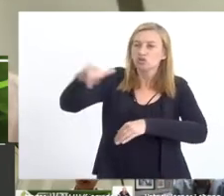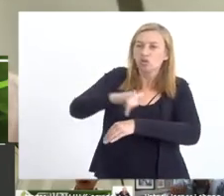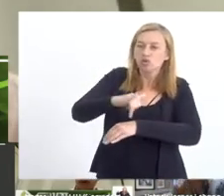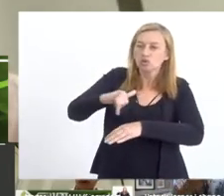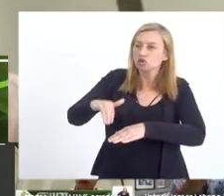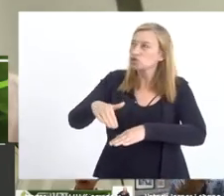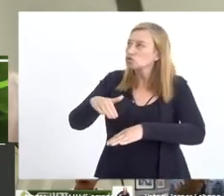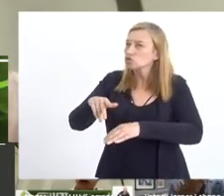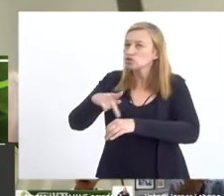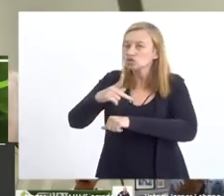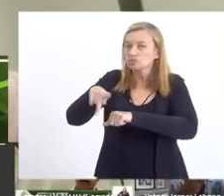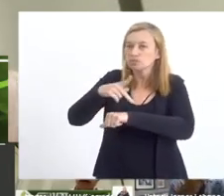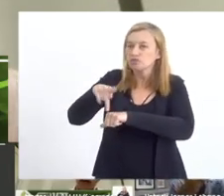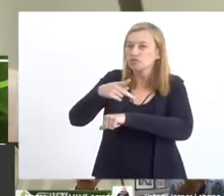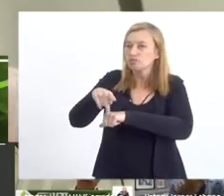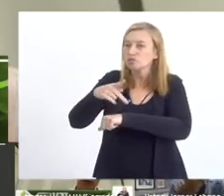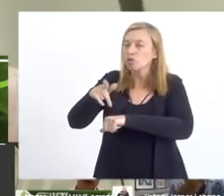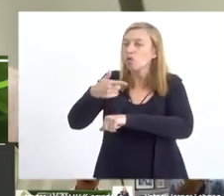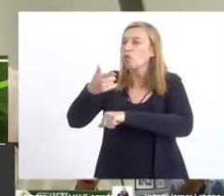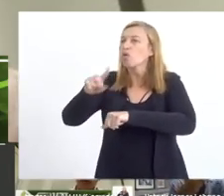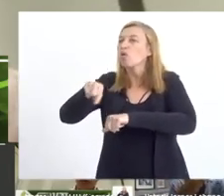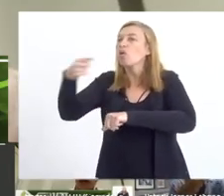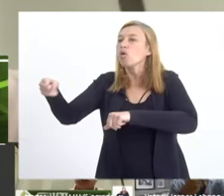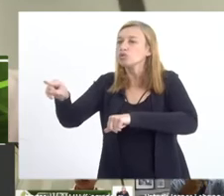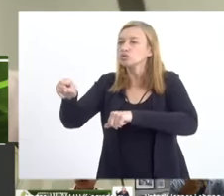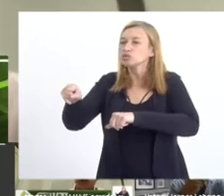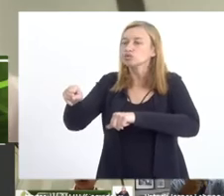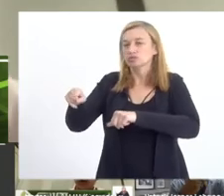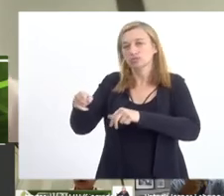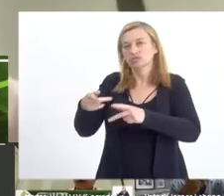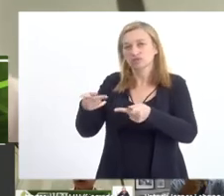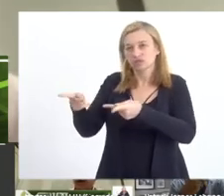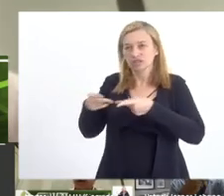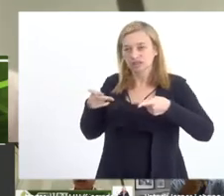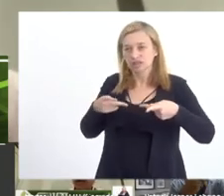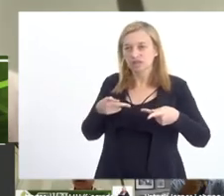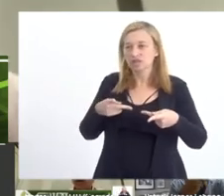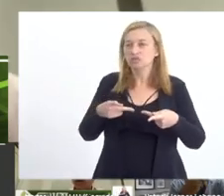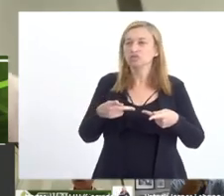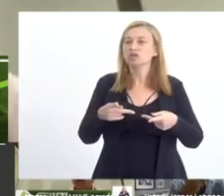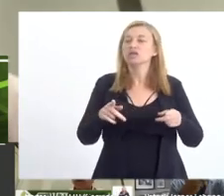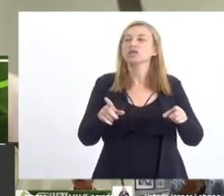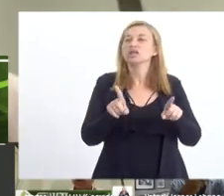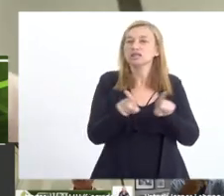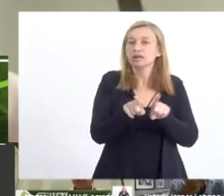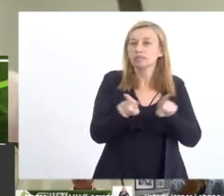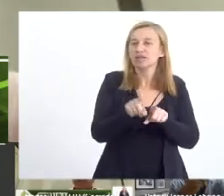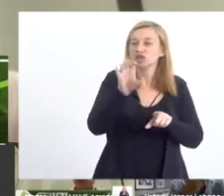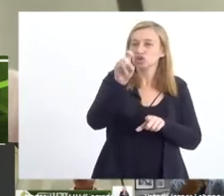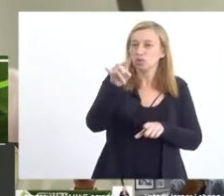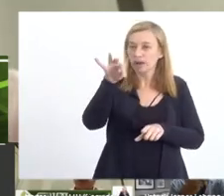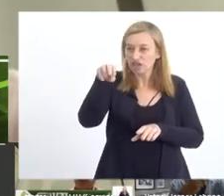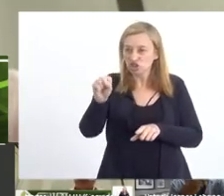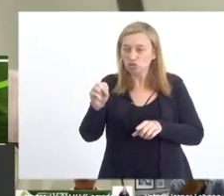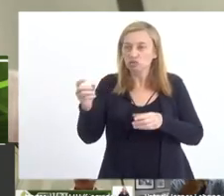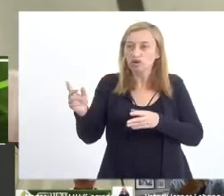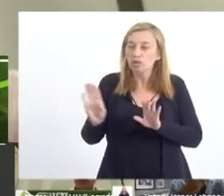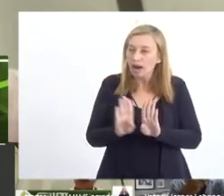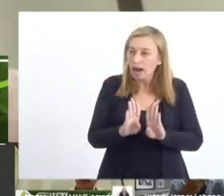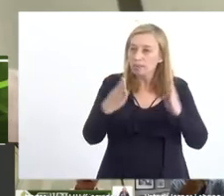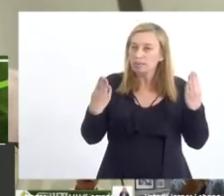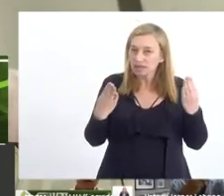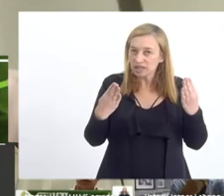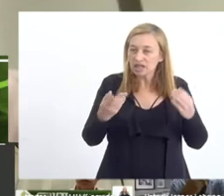de maior malha doméstica, nós vamos reabrir o que nós chamamos do Pier Sul, que é